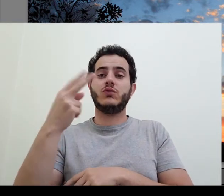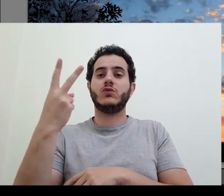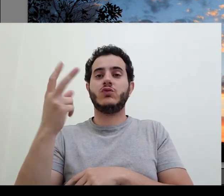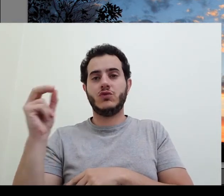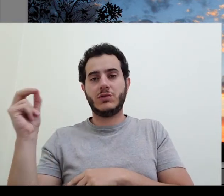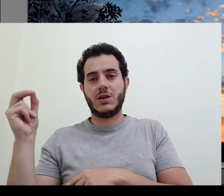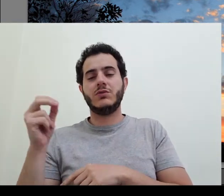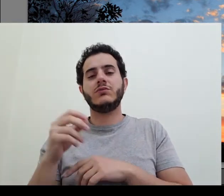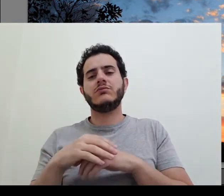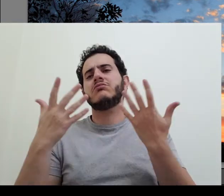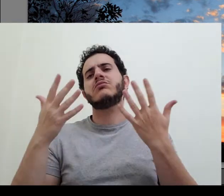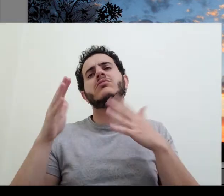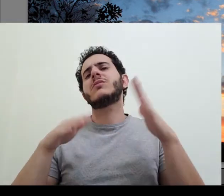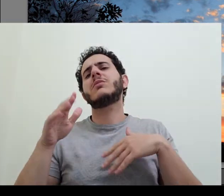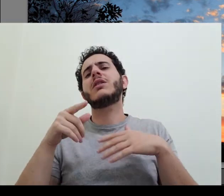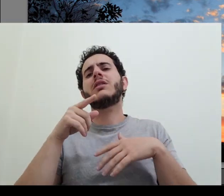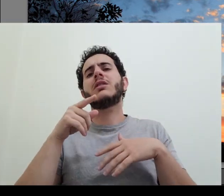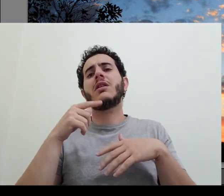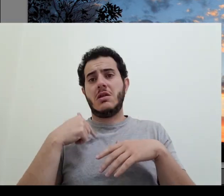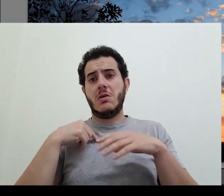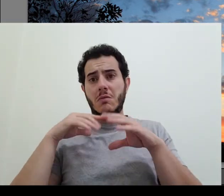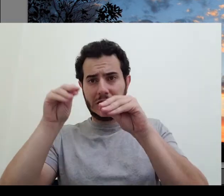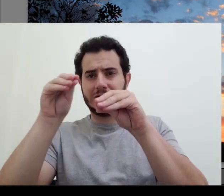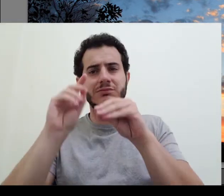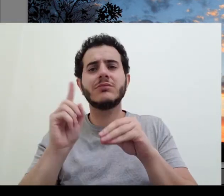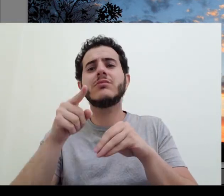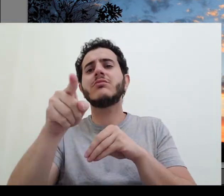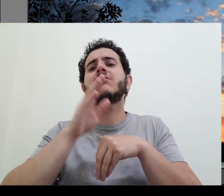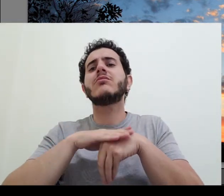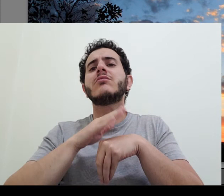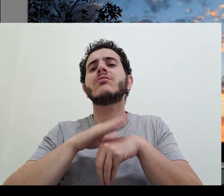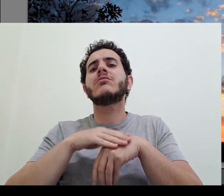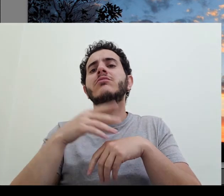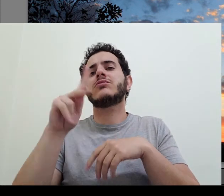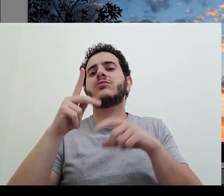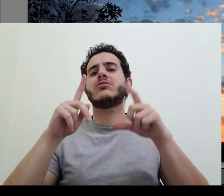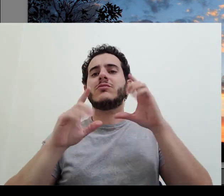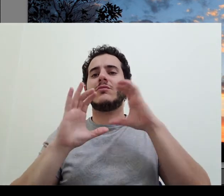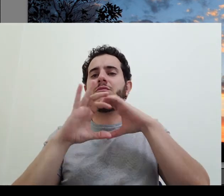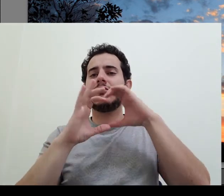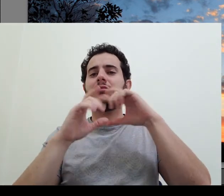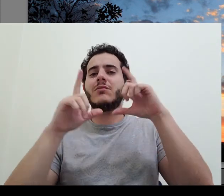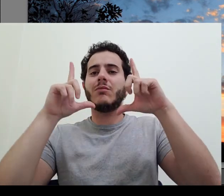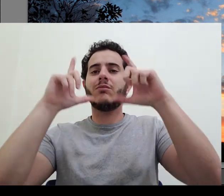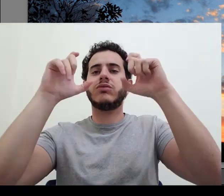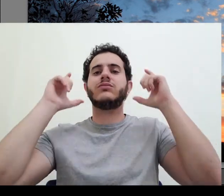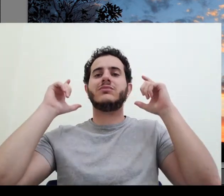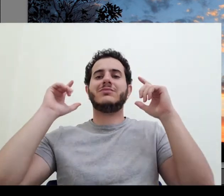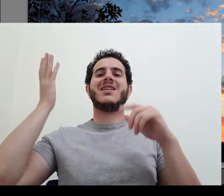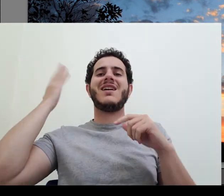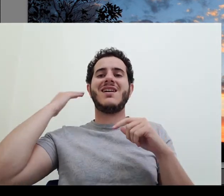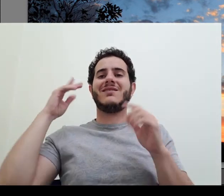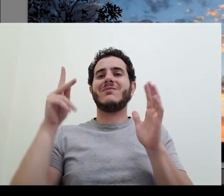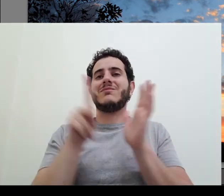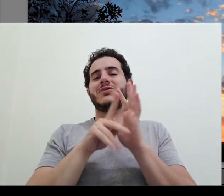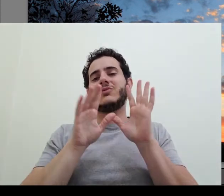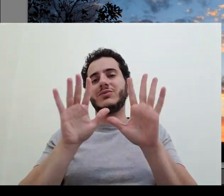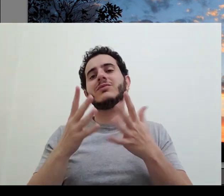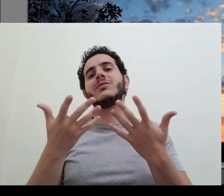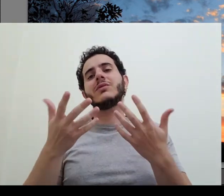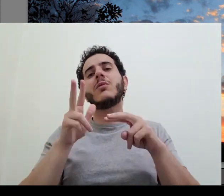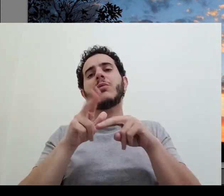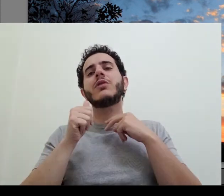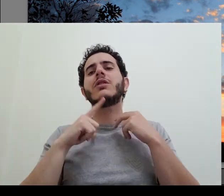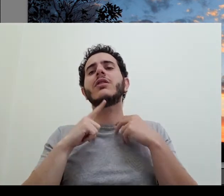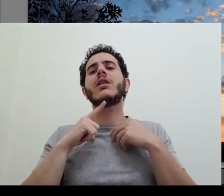esquerdo. Então ela não mexe na exposição porque você escolheu, né, mecanicamente, vamos dizer assim, a sua exposição. Então ela aplica um pouco